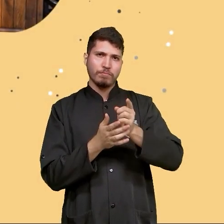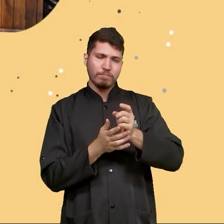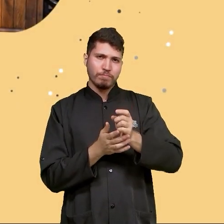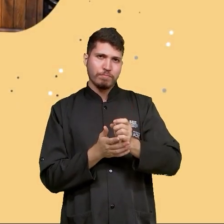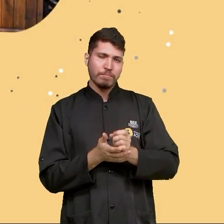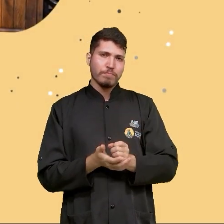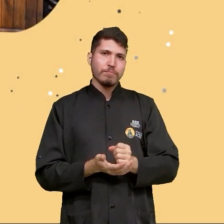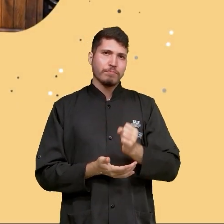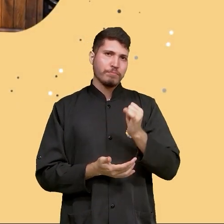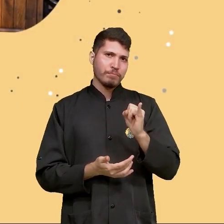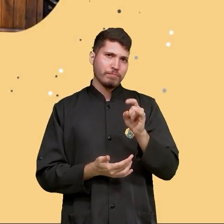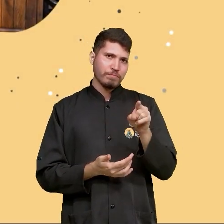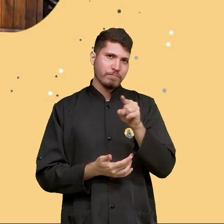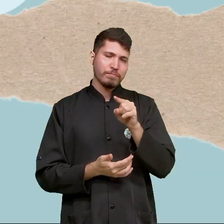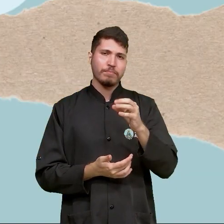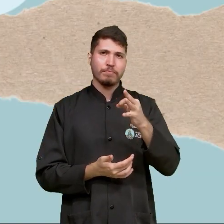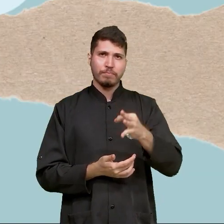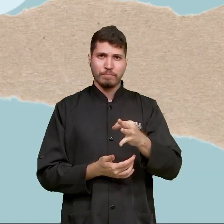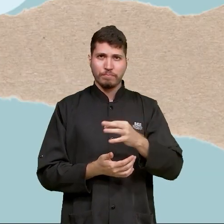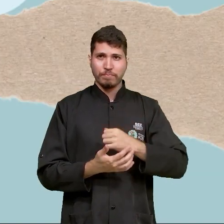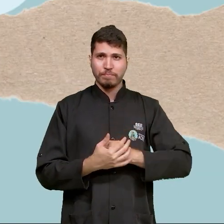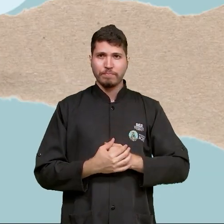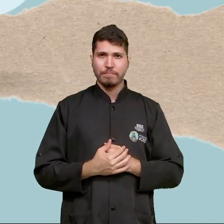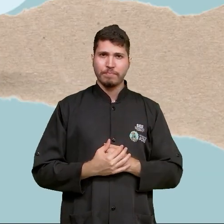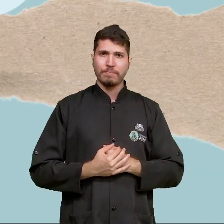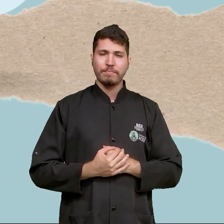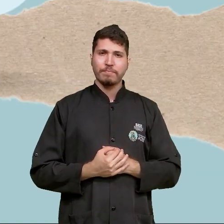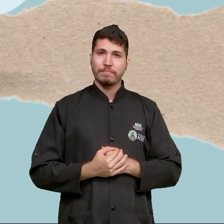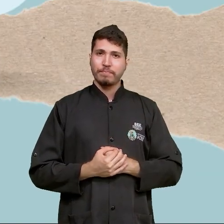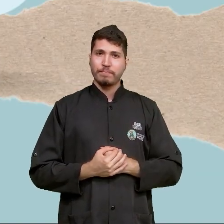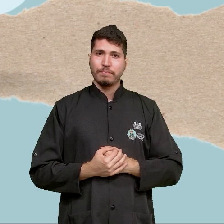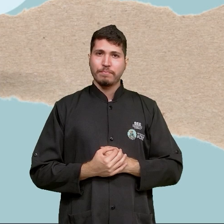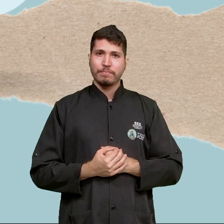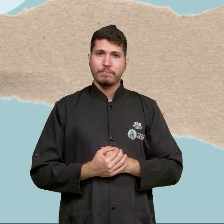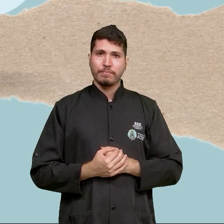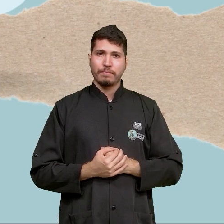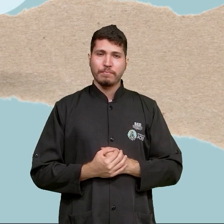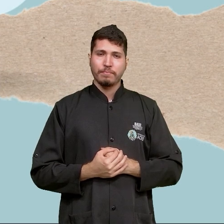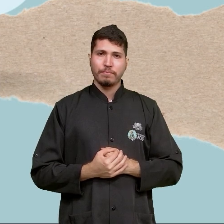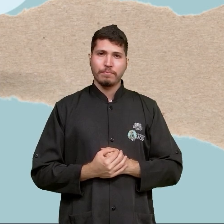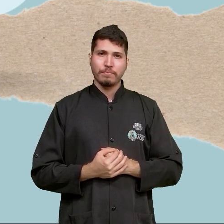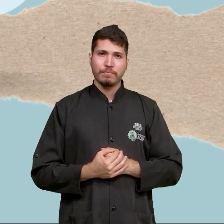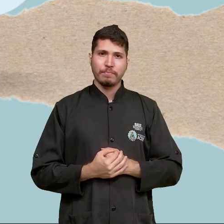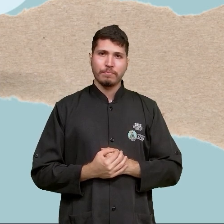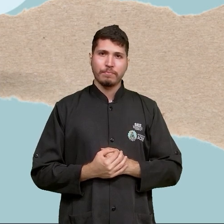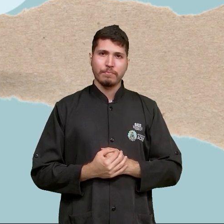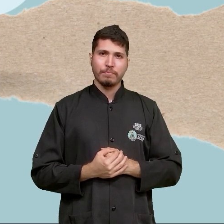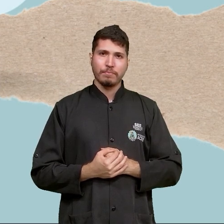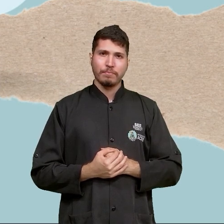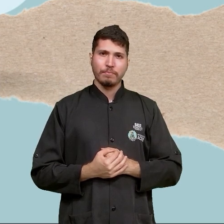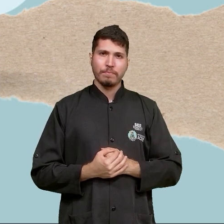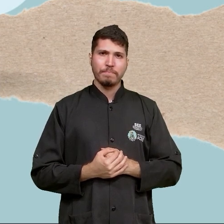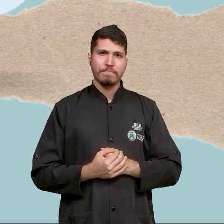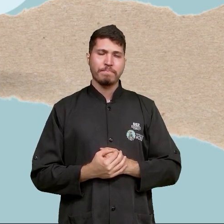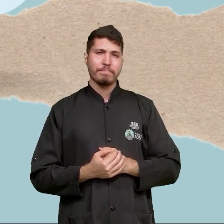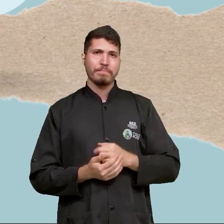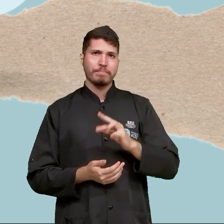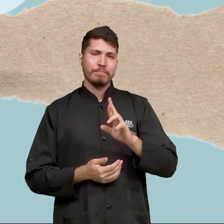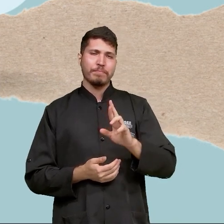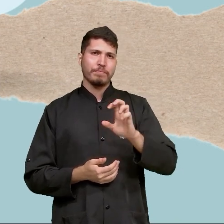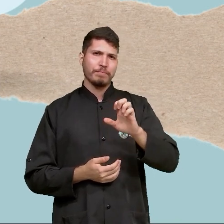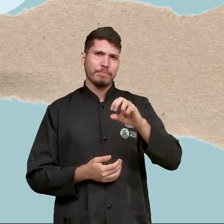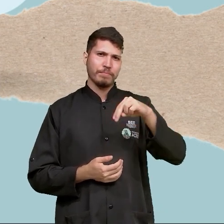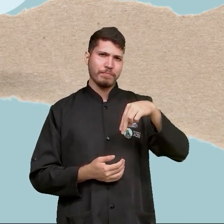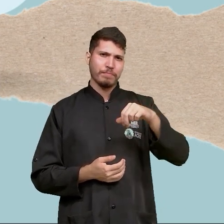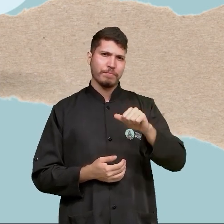resposta. Vamos para a próxima, então. Essa é a parte 2, nós vamos falar sobre renascimento. Essa é uma rodada que você